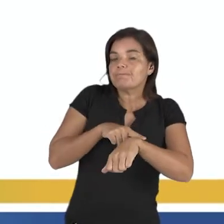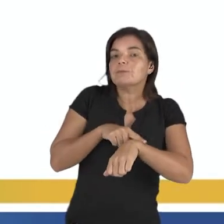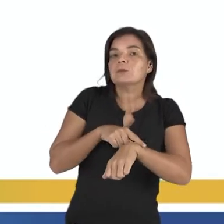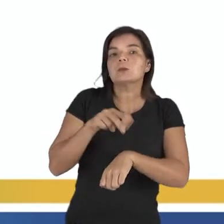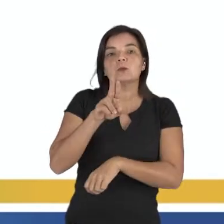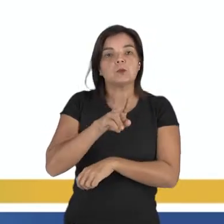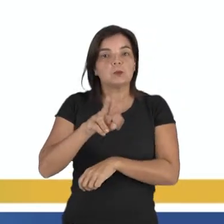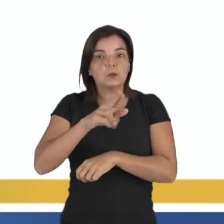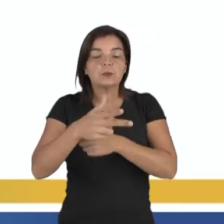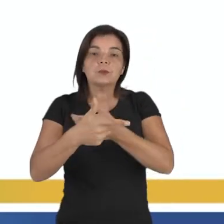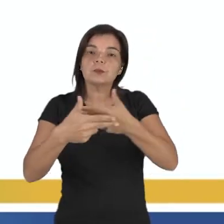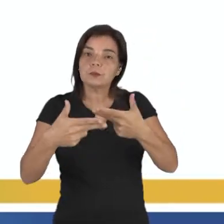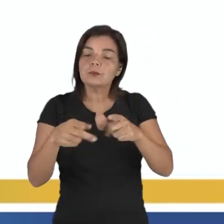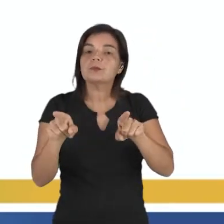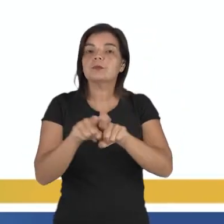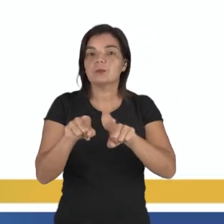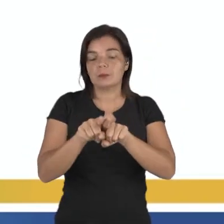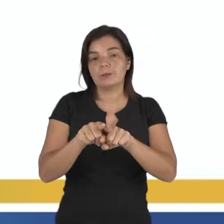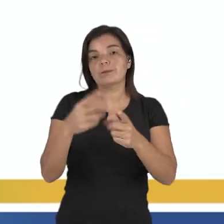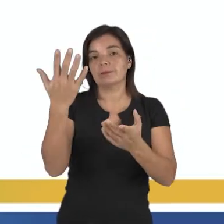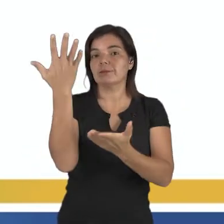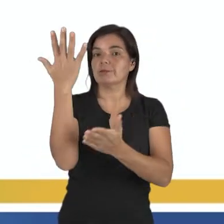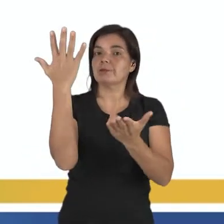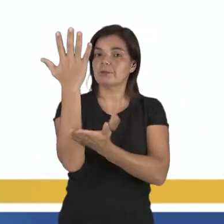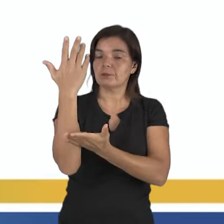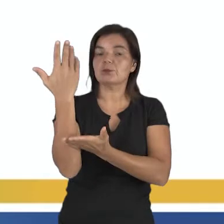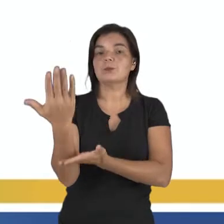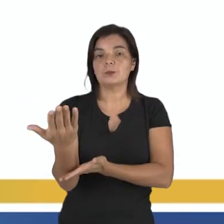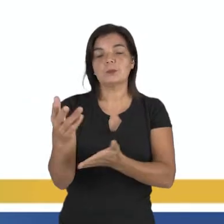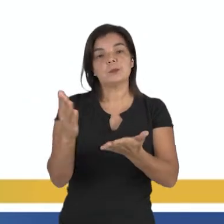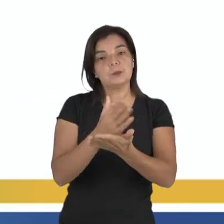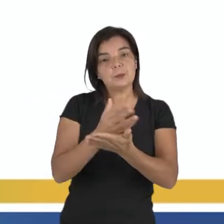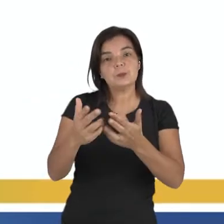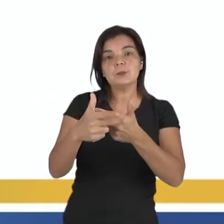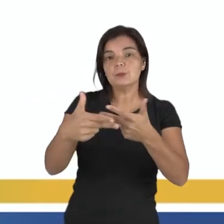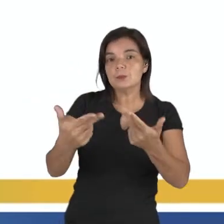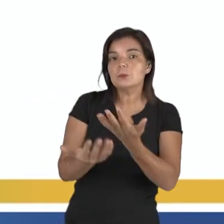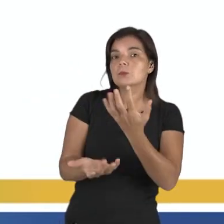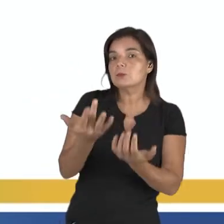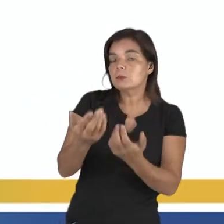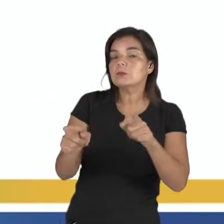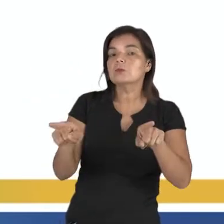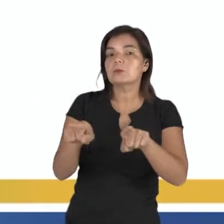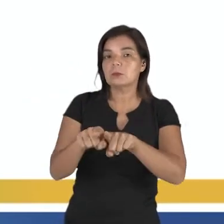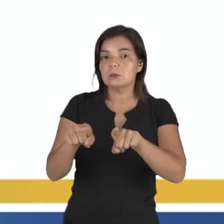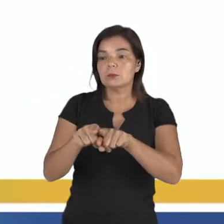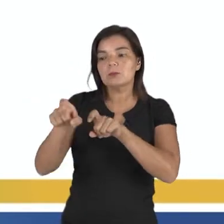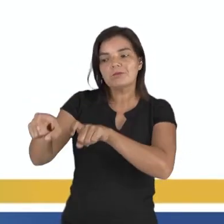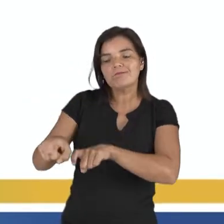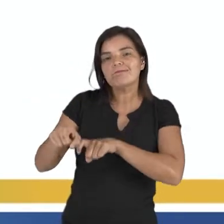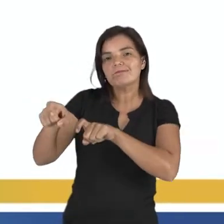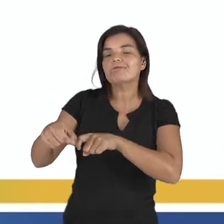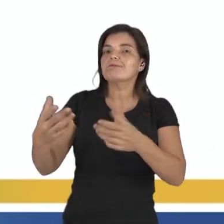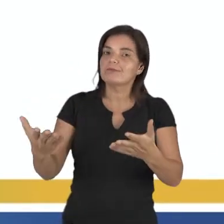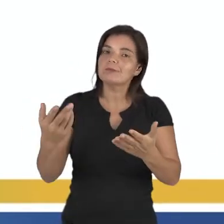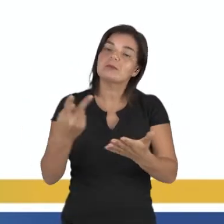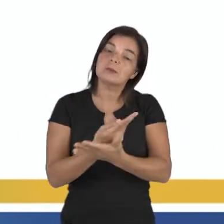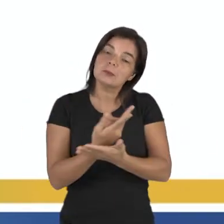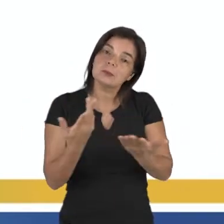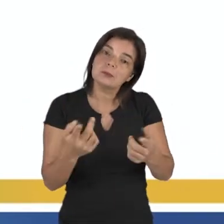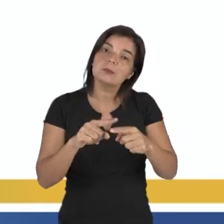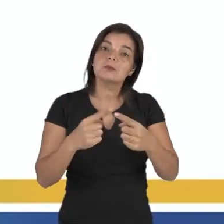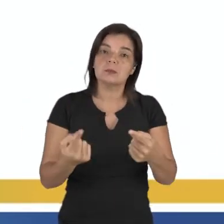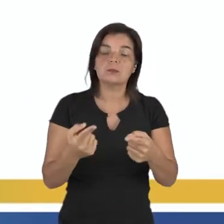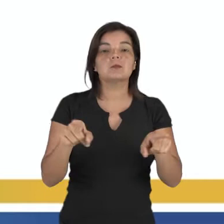de utensílios, enfim, acabam provocando, como a gente viu, algumas queimadas para fazer pastoril. Errado da mesma